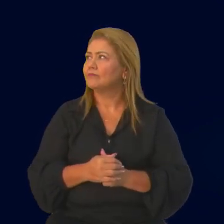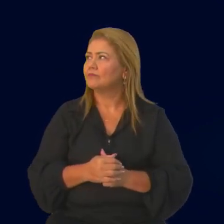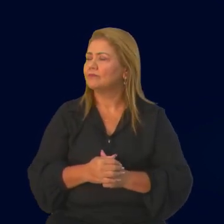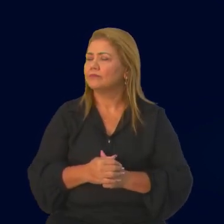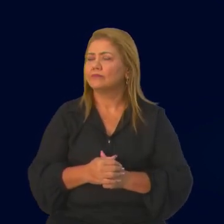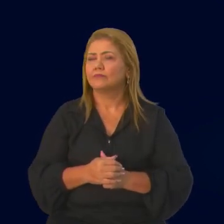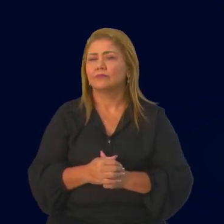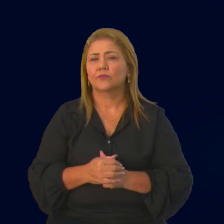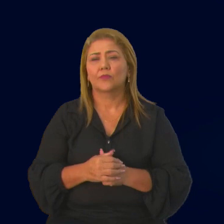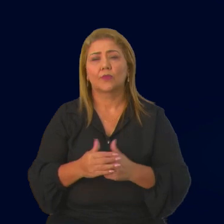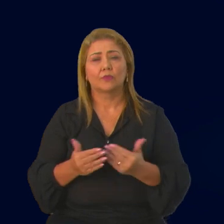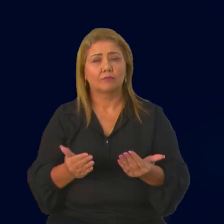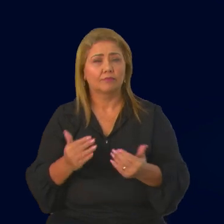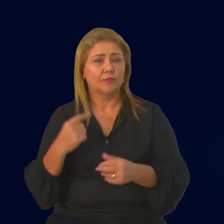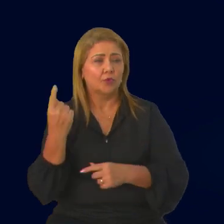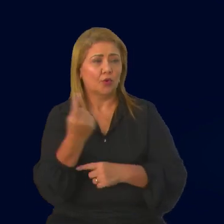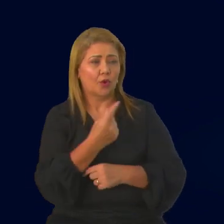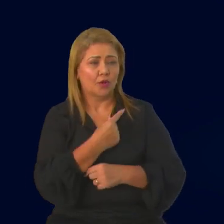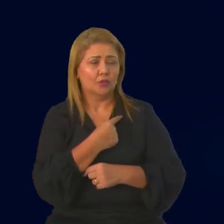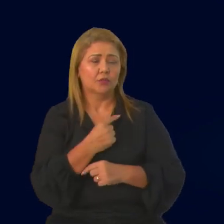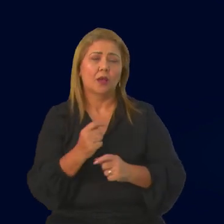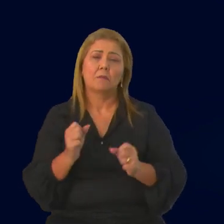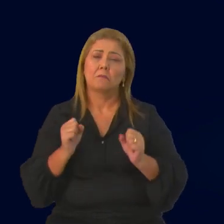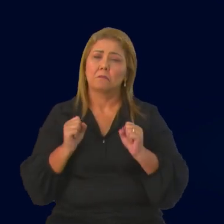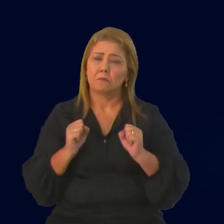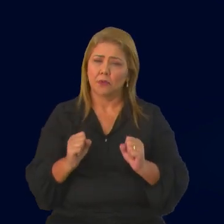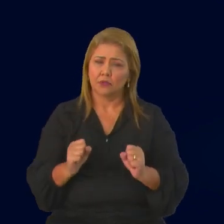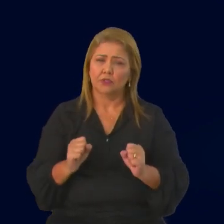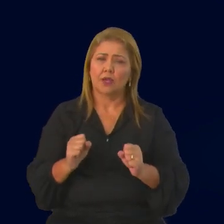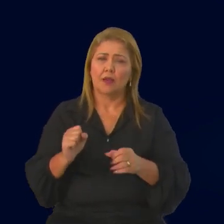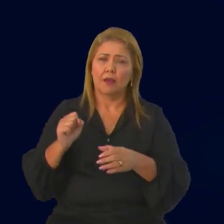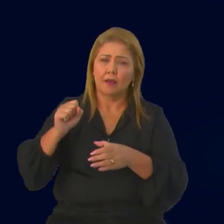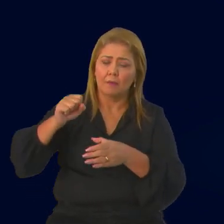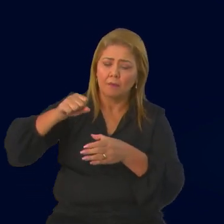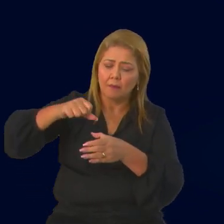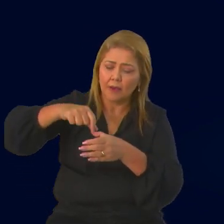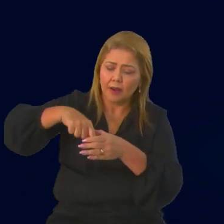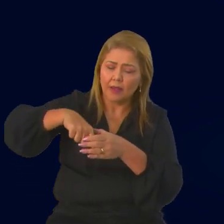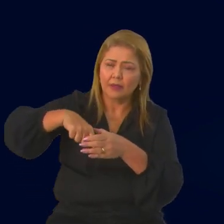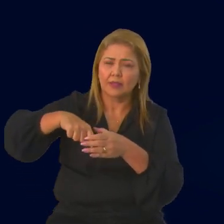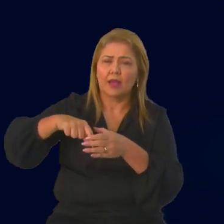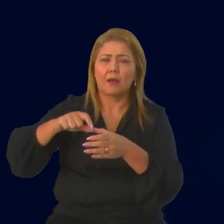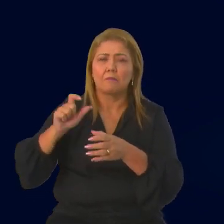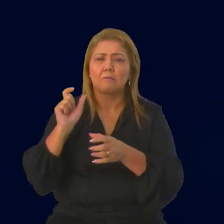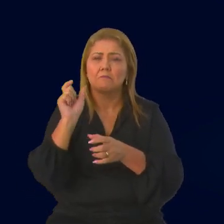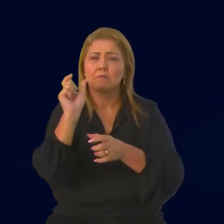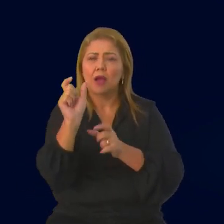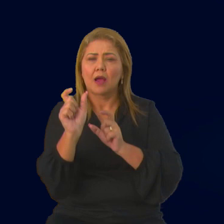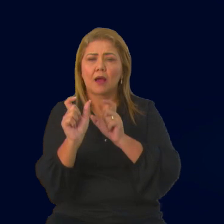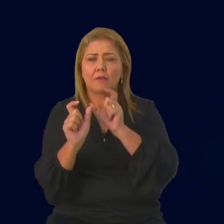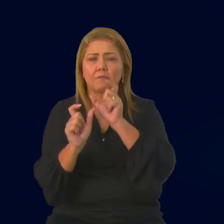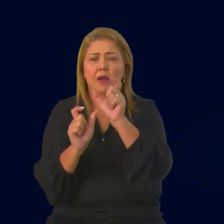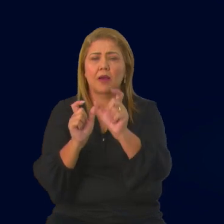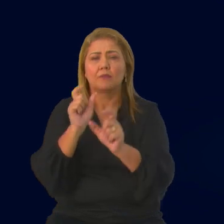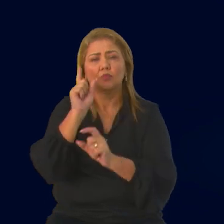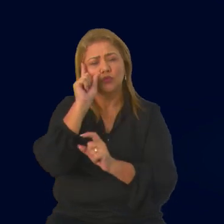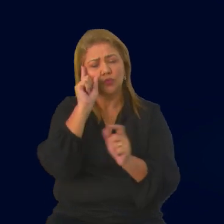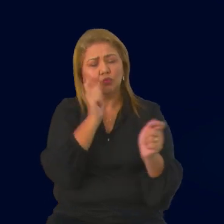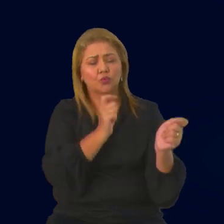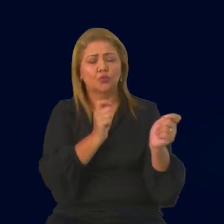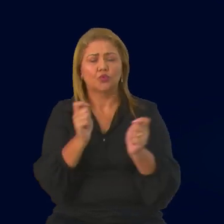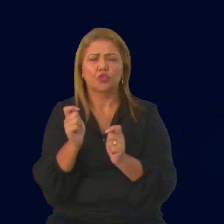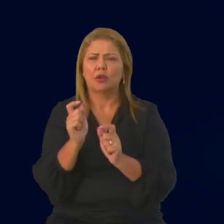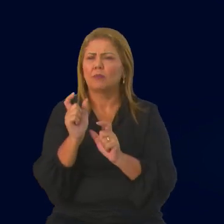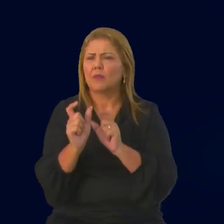Então, nós podemos plantar as melhores palavras no dia a dia. Que palavras